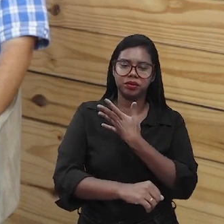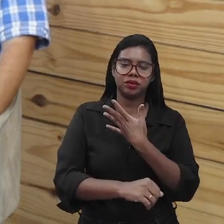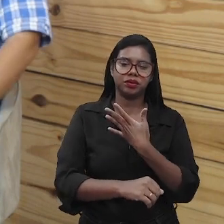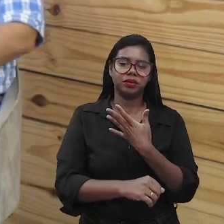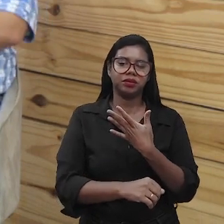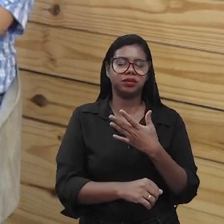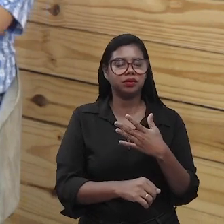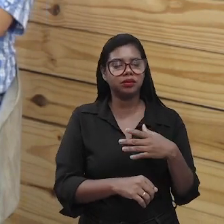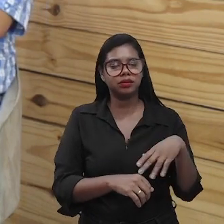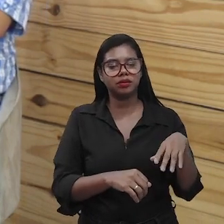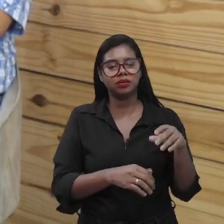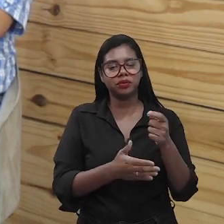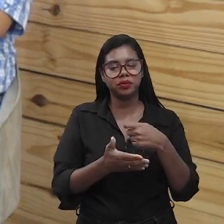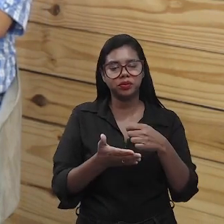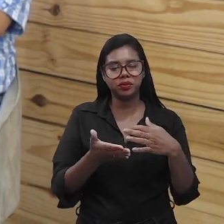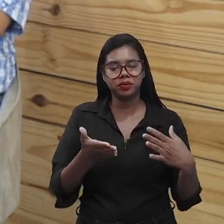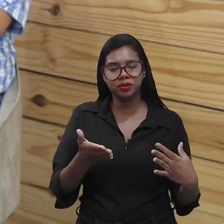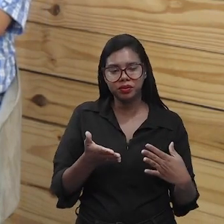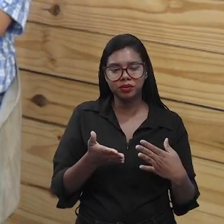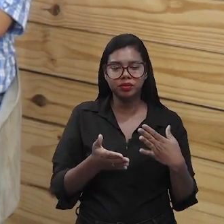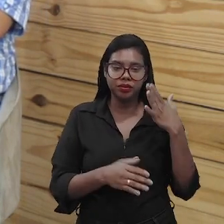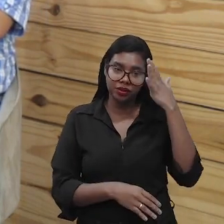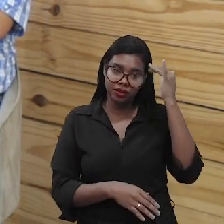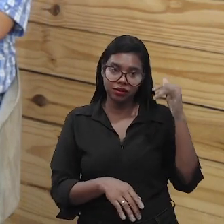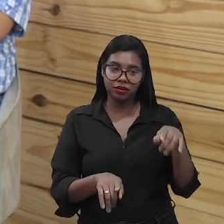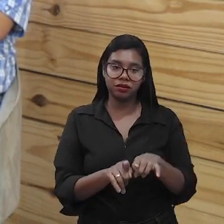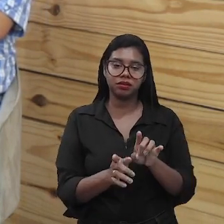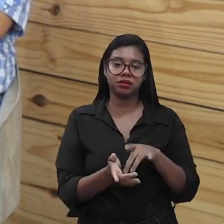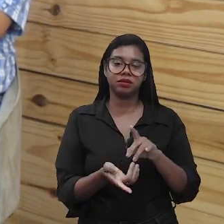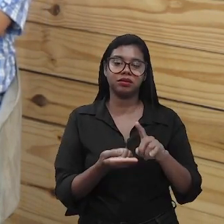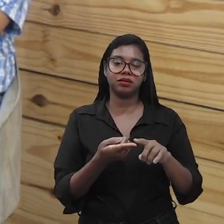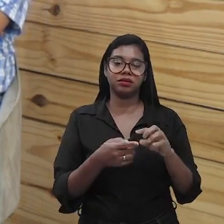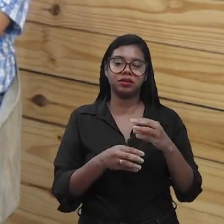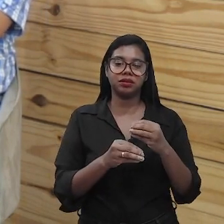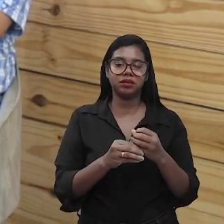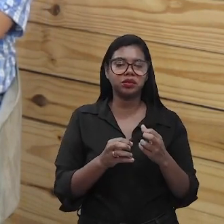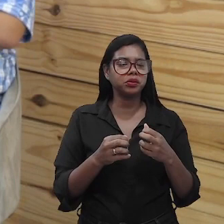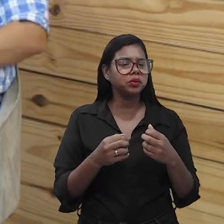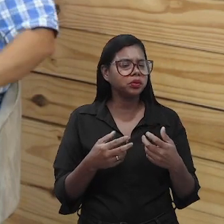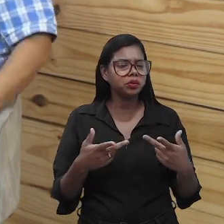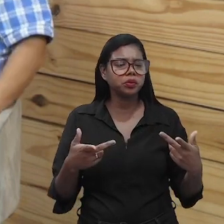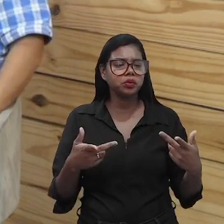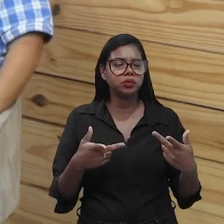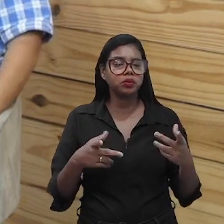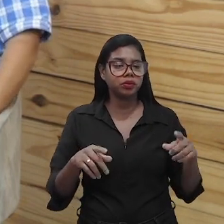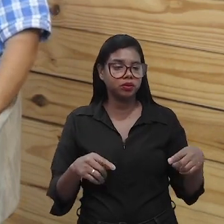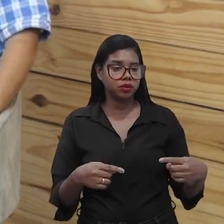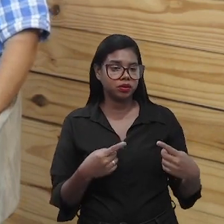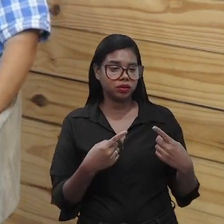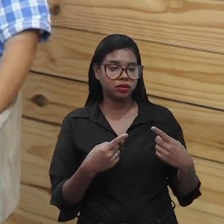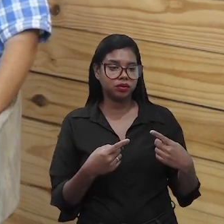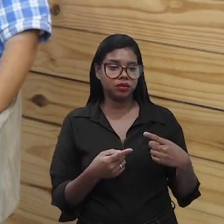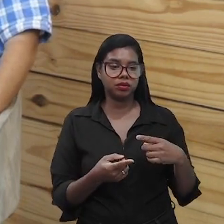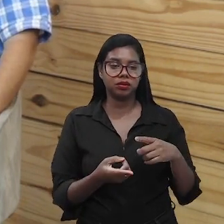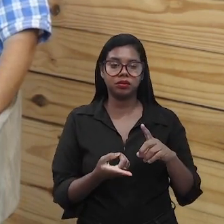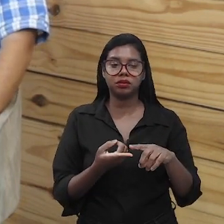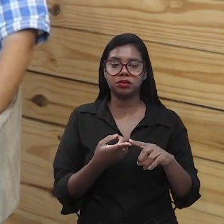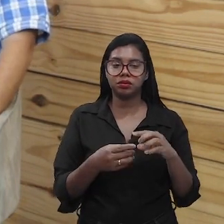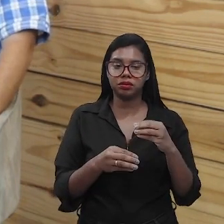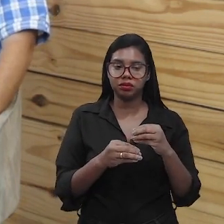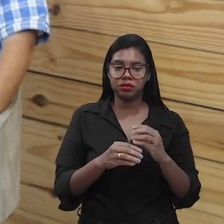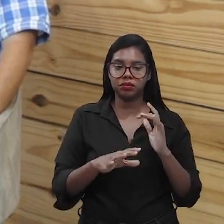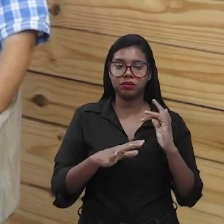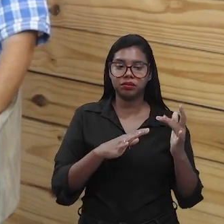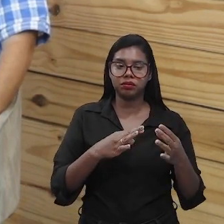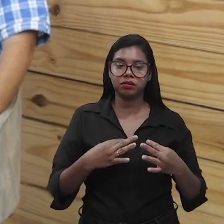de uma banda, etc. e tal. Que outros desafios esse ambiente das mídias digitais colocou para você? Porque